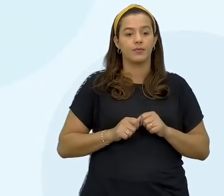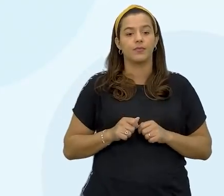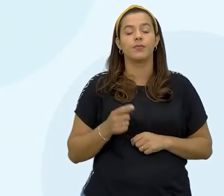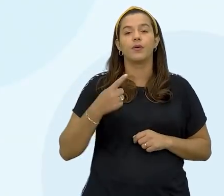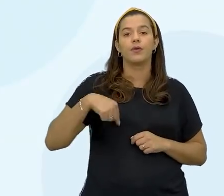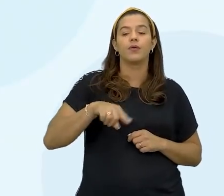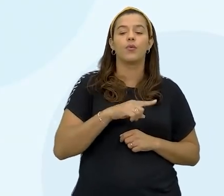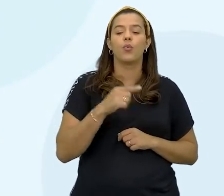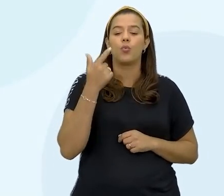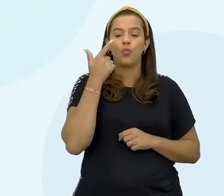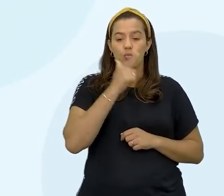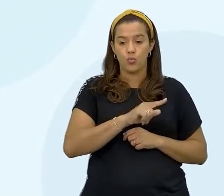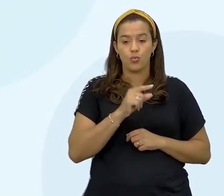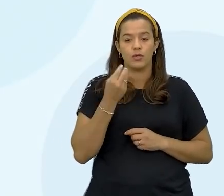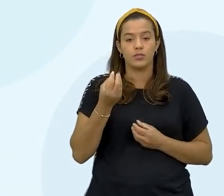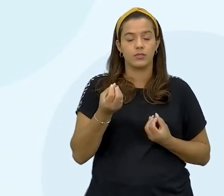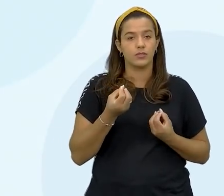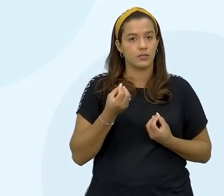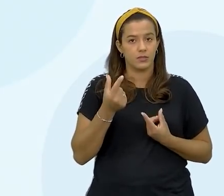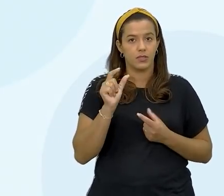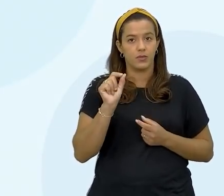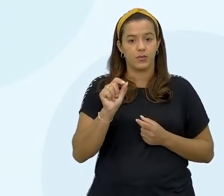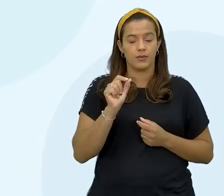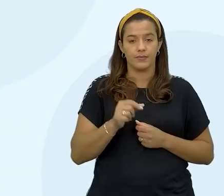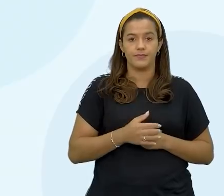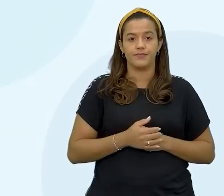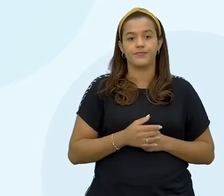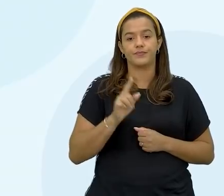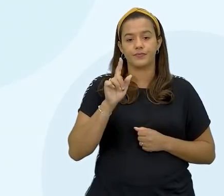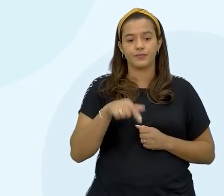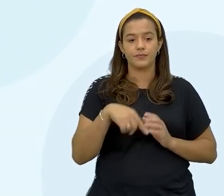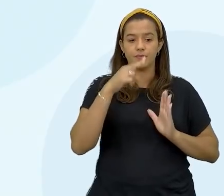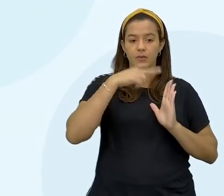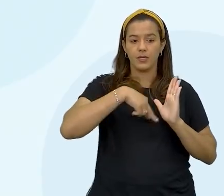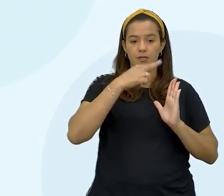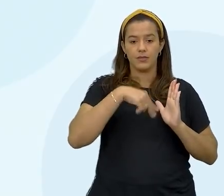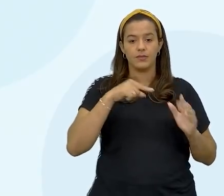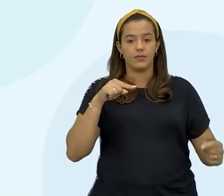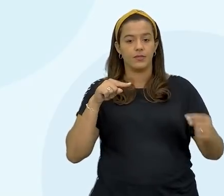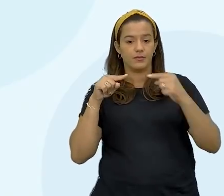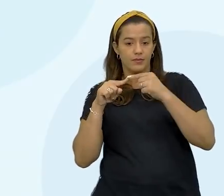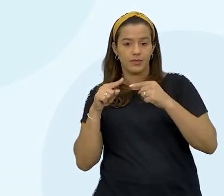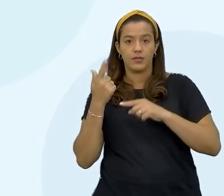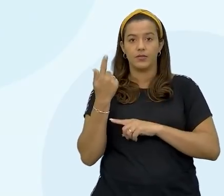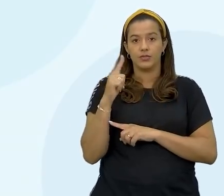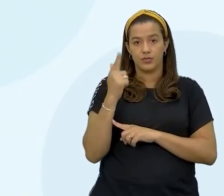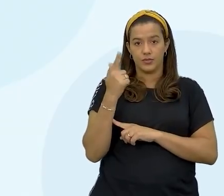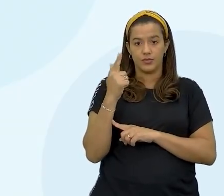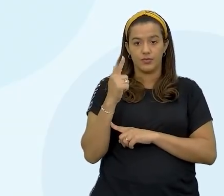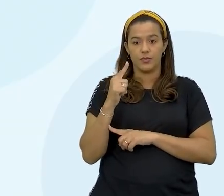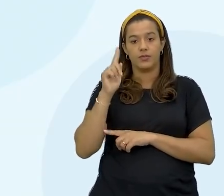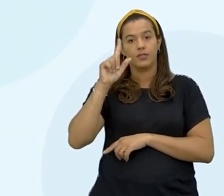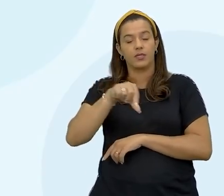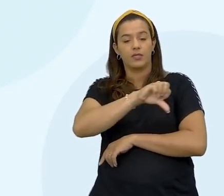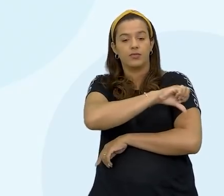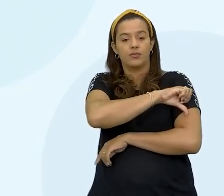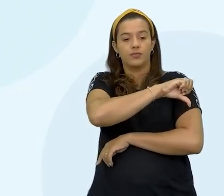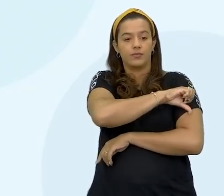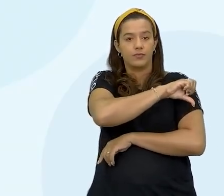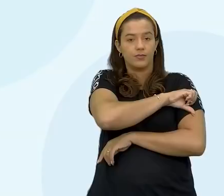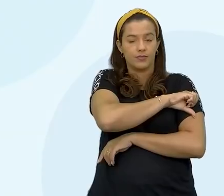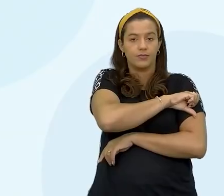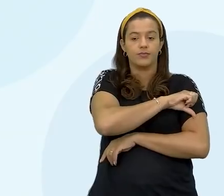caso, a gente está considerando aqui a leitura aplicada à geografia no 9º ano do